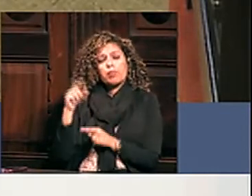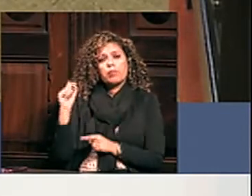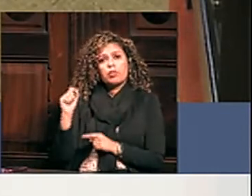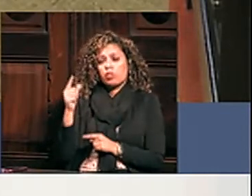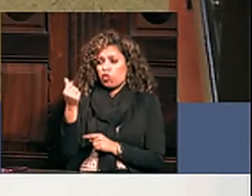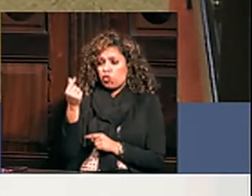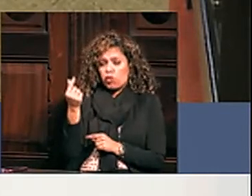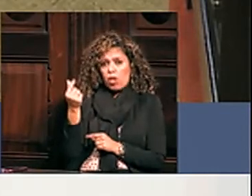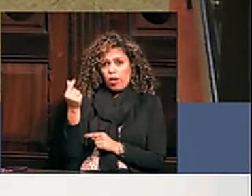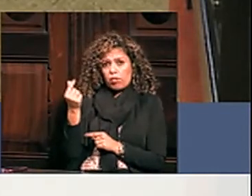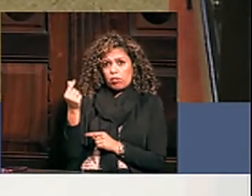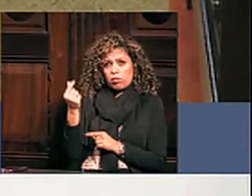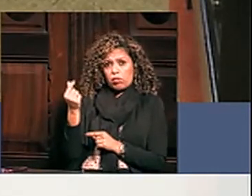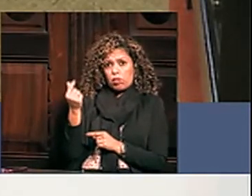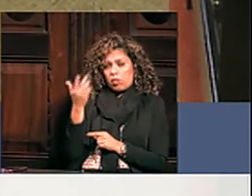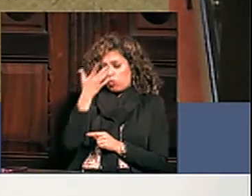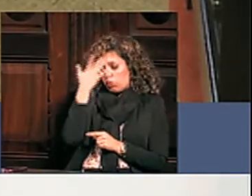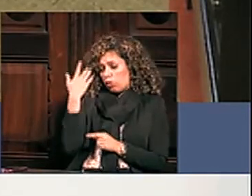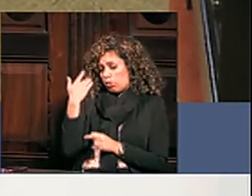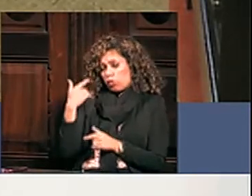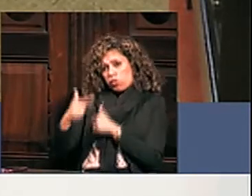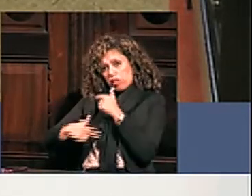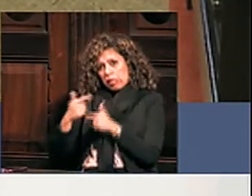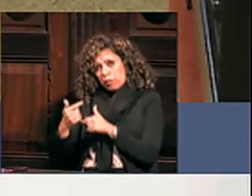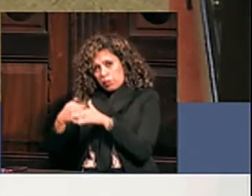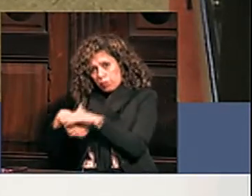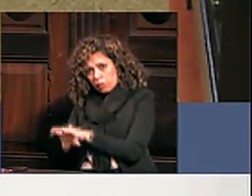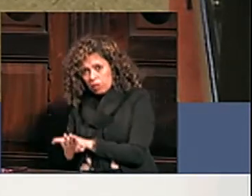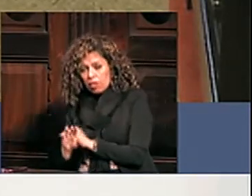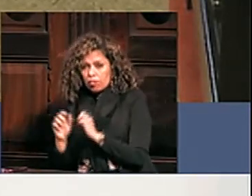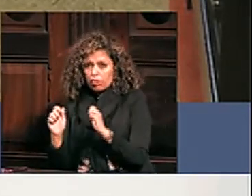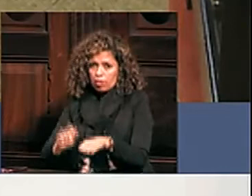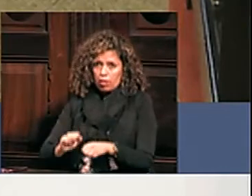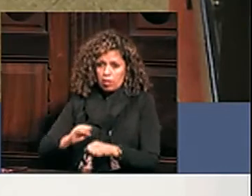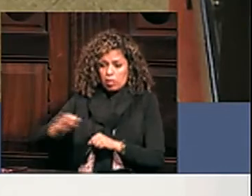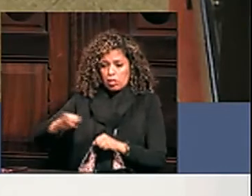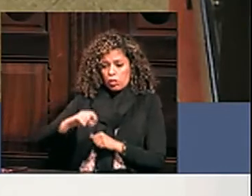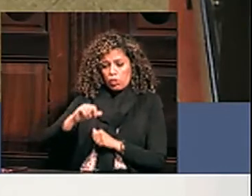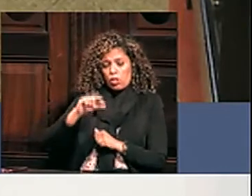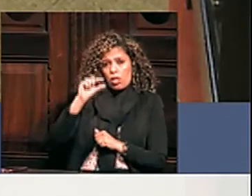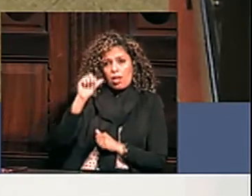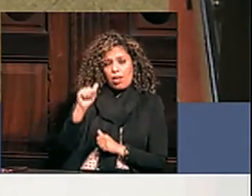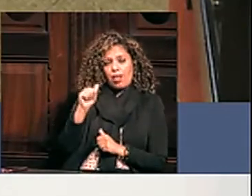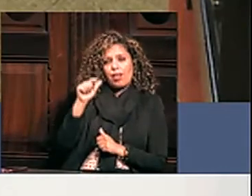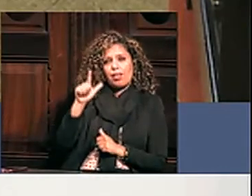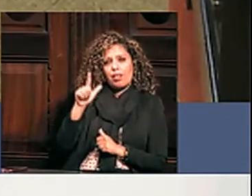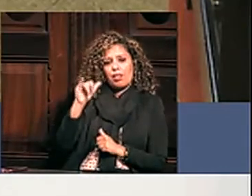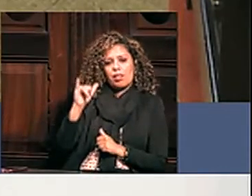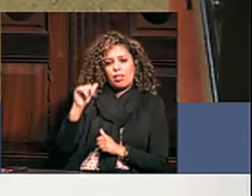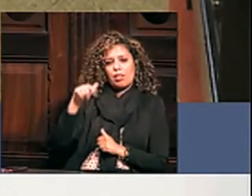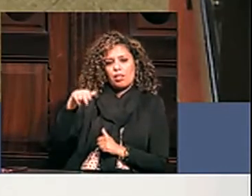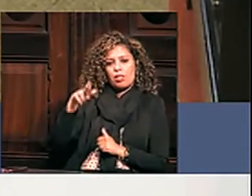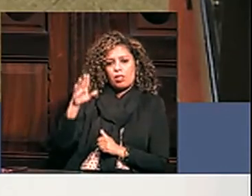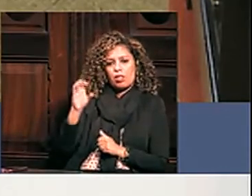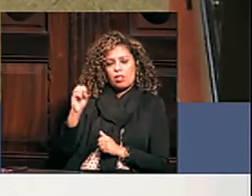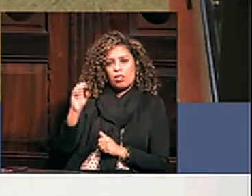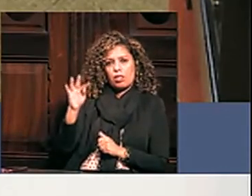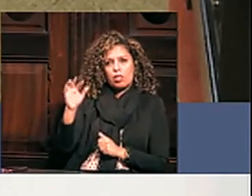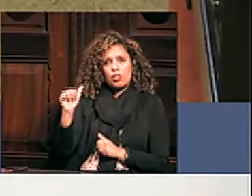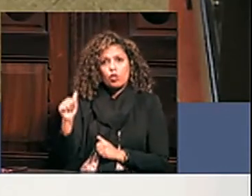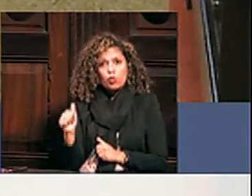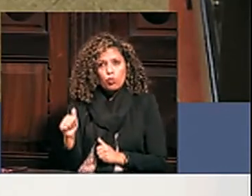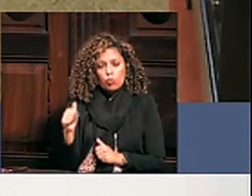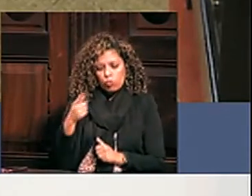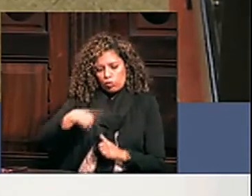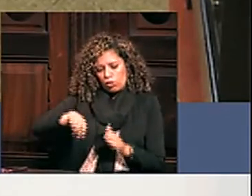é até mais caro, porque infelizmente está controlado pela milícia. Então esse é um tema que a